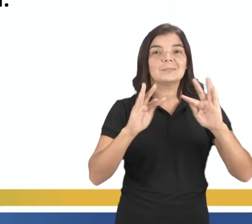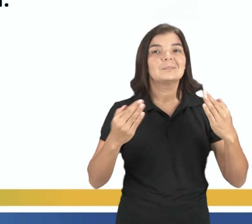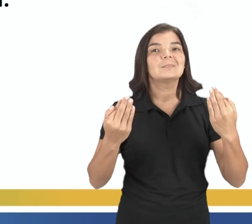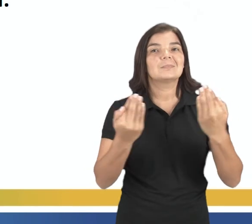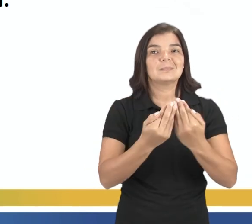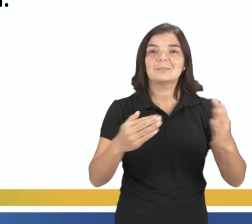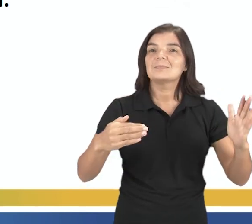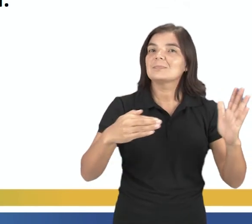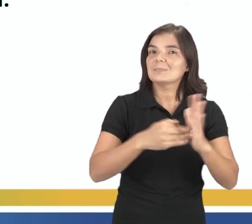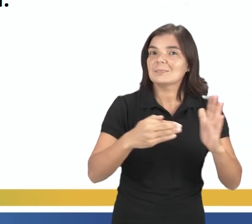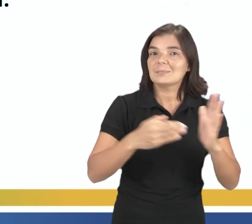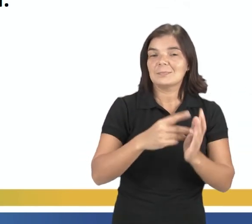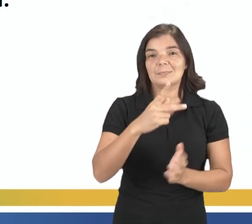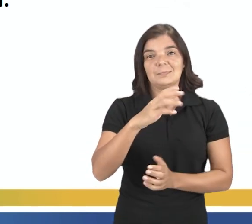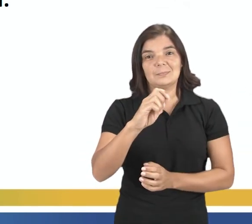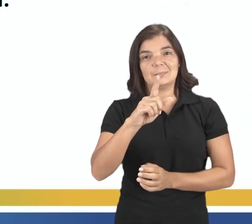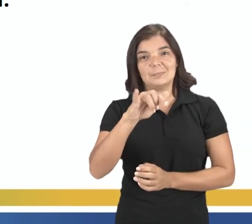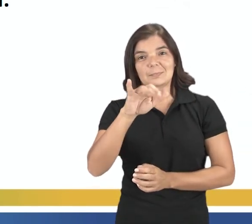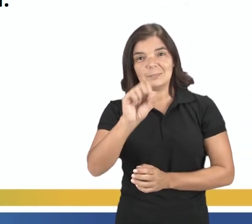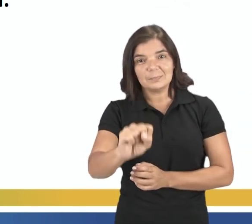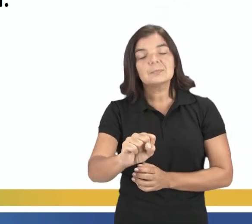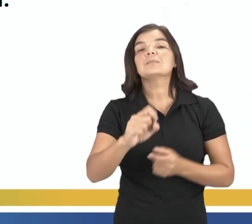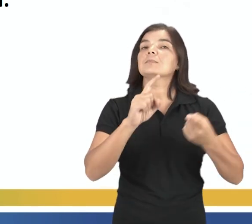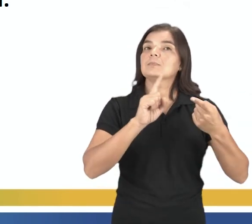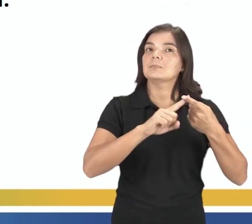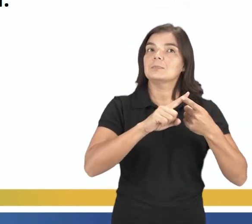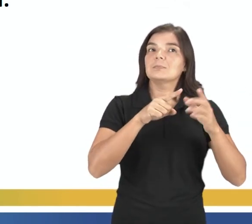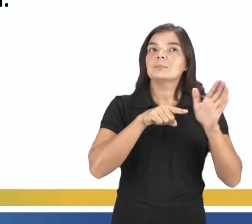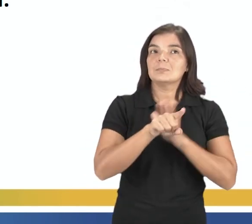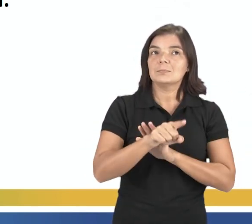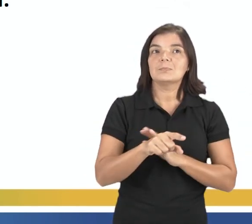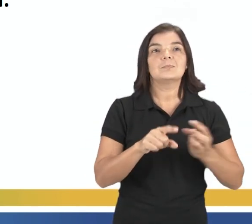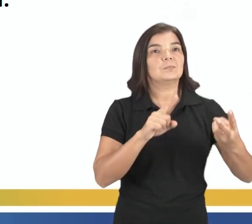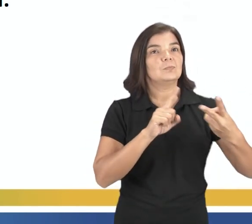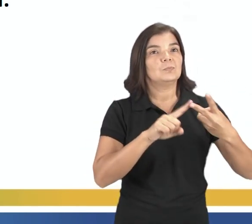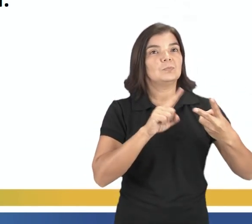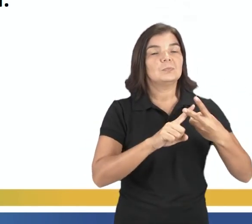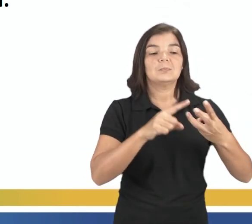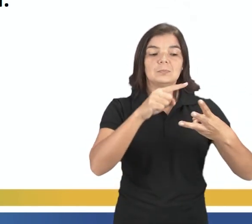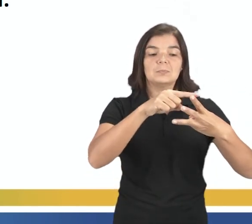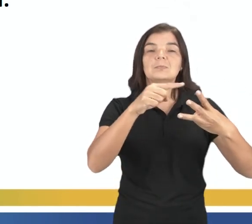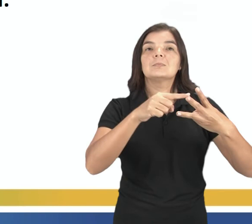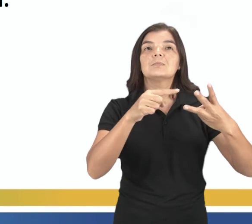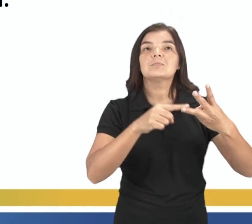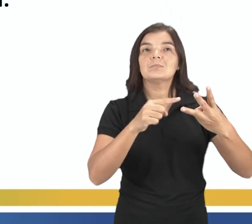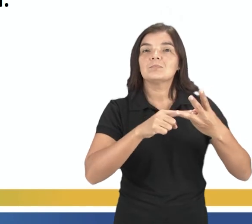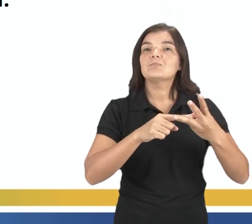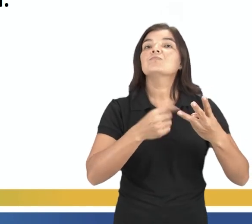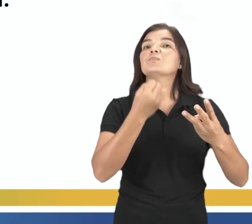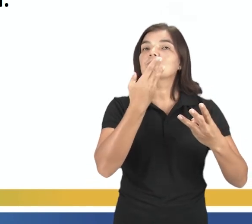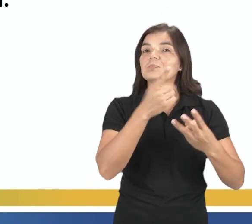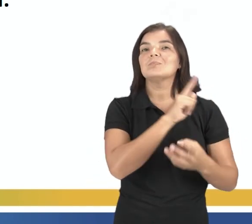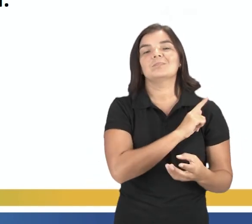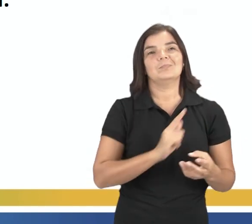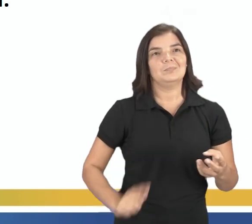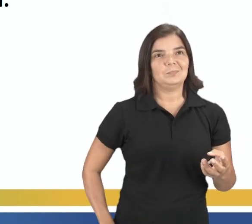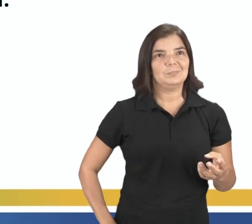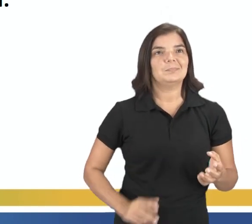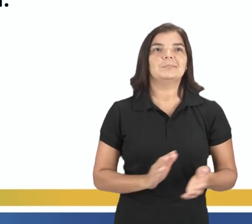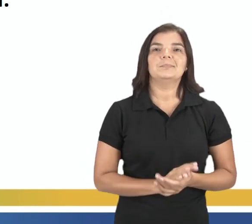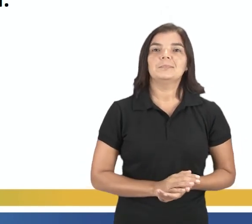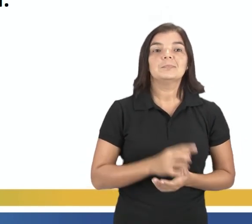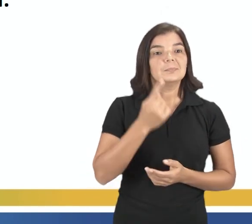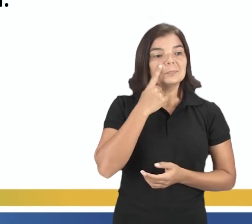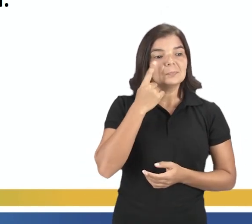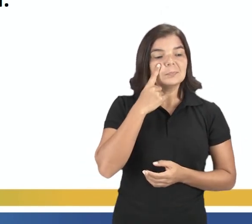família até chegar à polis, né? Essa é a primeira questão. A outra é, as 3 formas boas de governo.